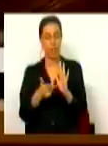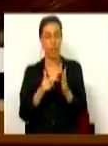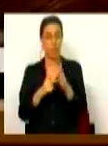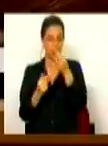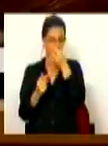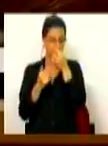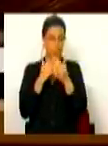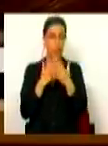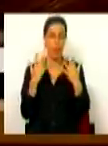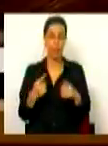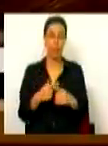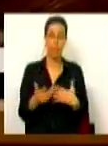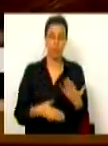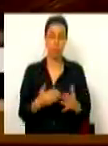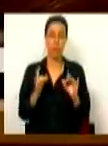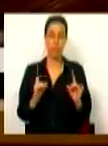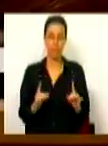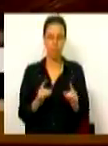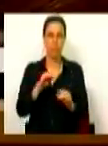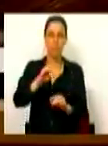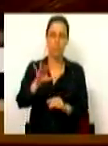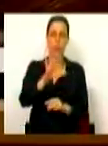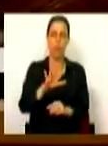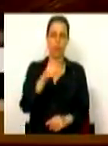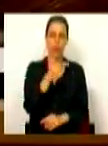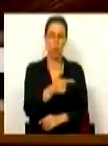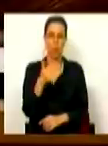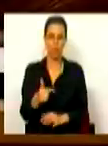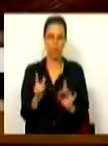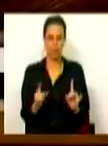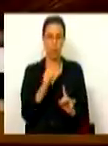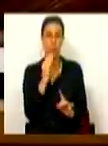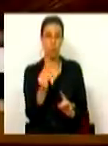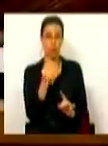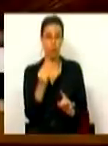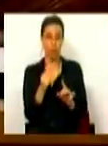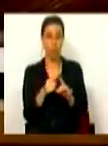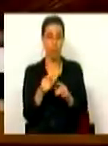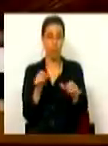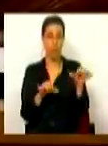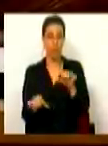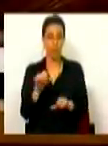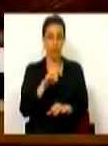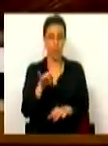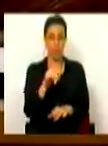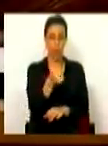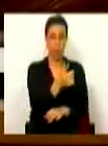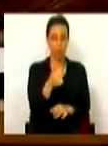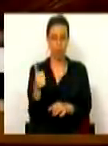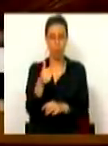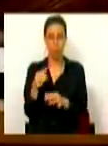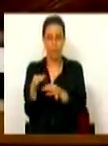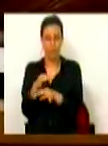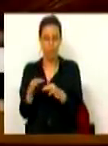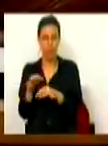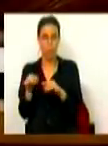biotecnológica com enorme dinamismo, localizada em Tondela, uma jovem à frente dos laboratórios de microbiologia e biologia